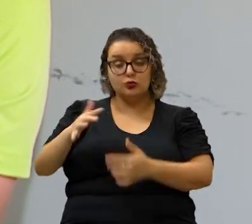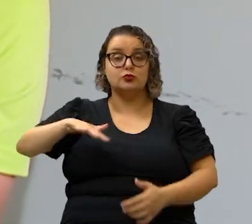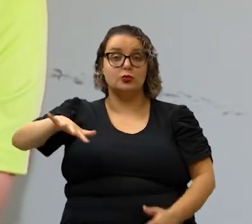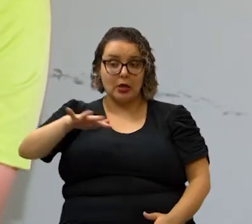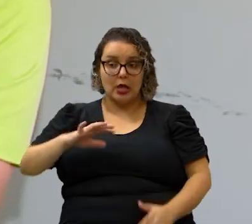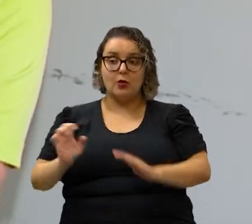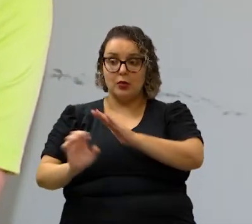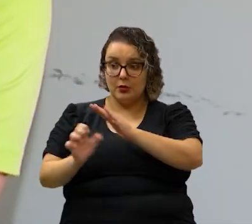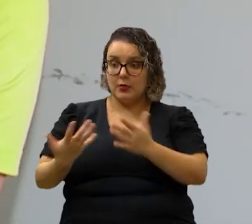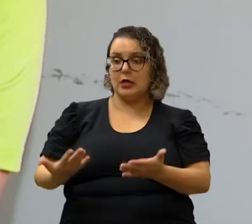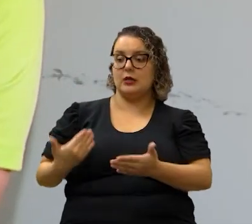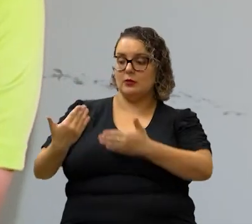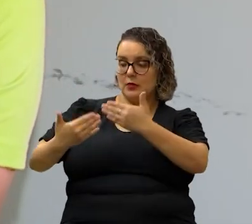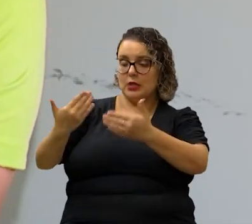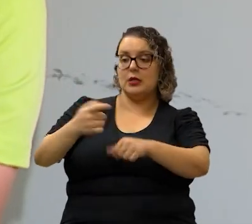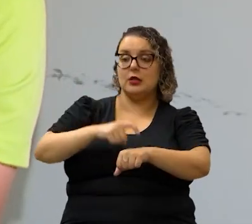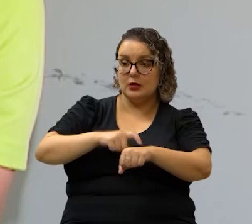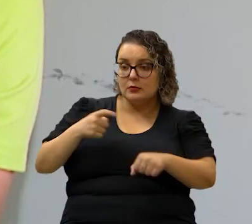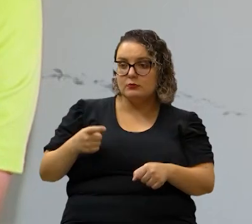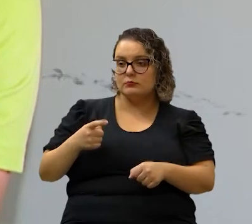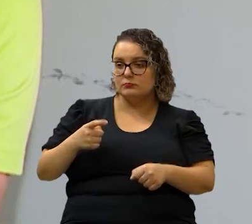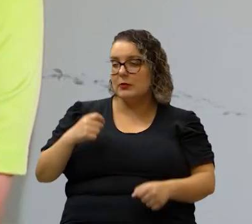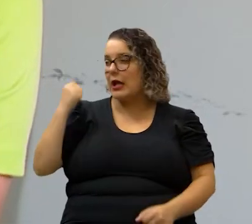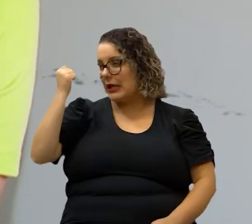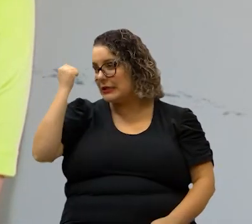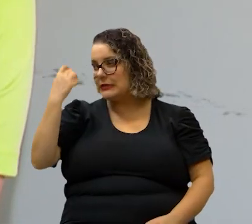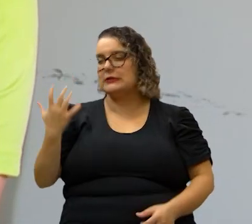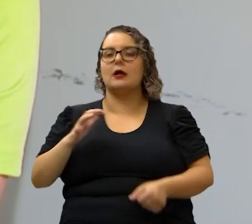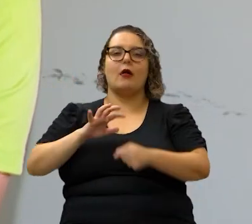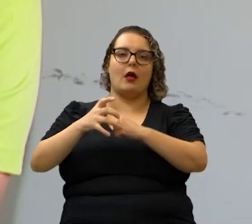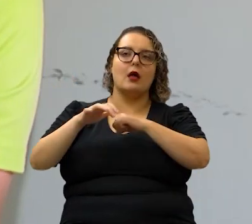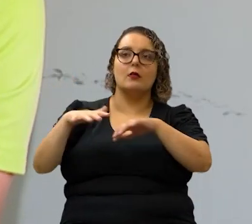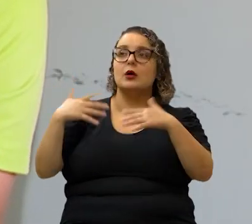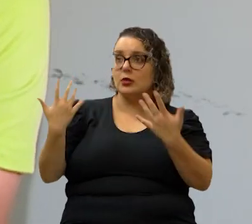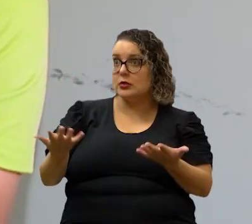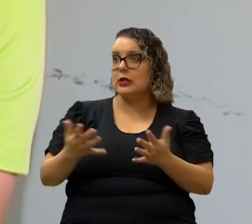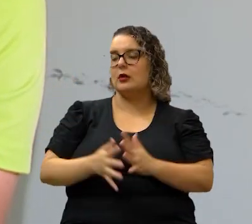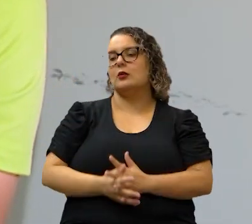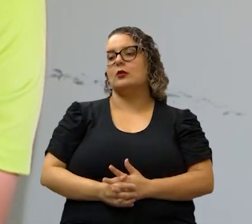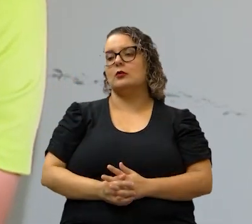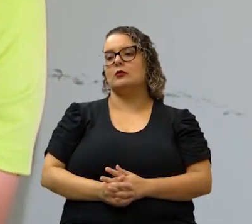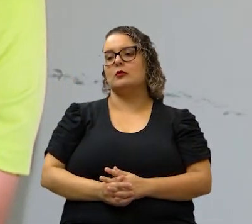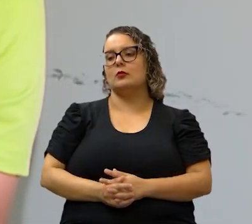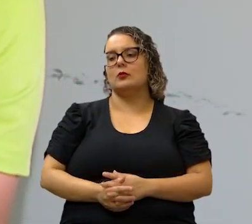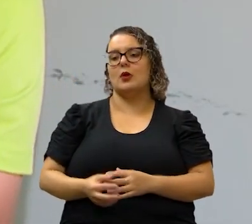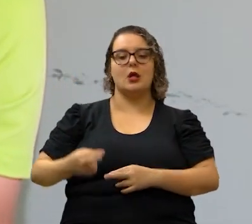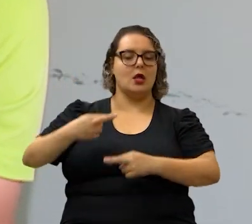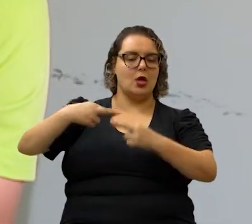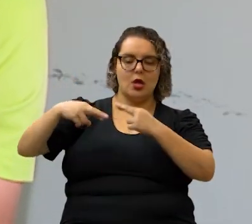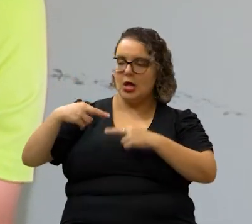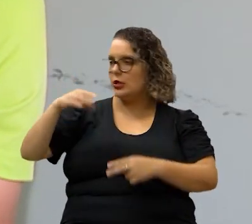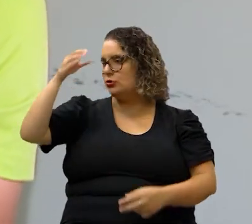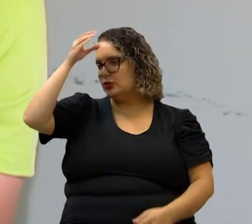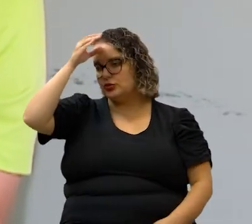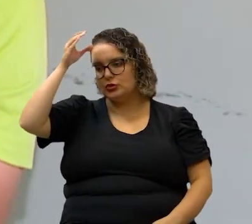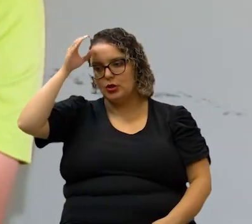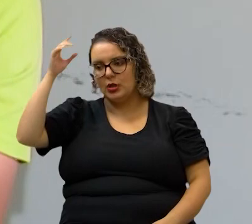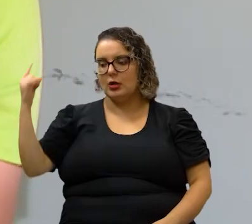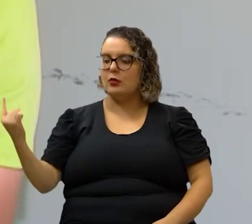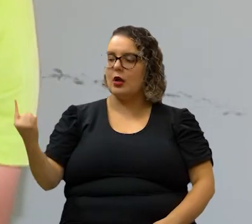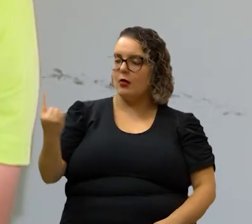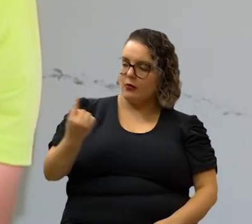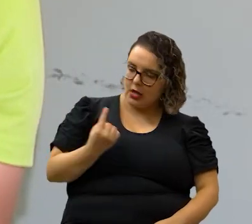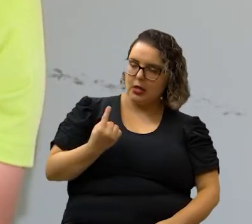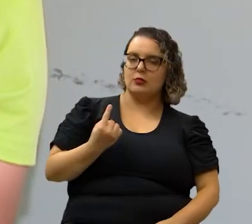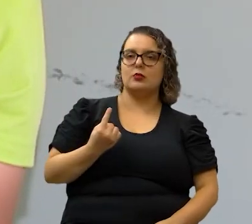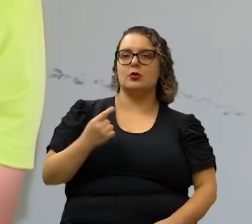do negócio, enquanto passava, né, esse período mais grave da pandemia, enfim. Então foi realmente relacionamento com o cliente que vinha